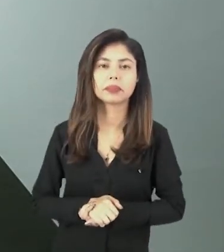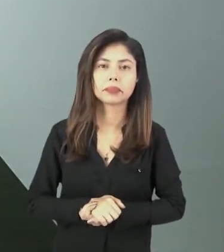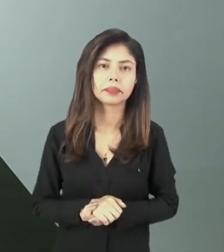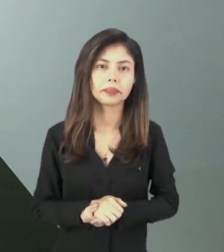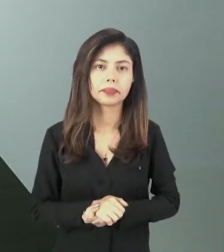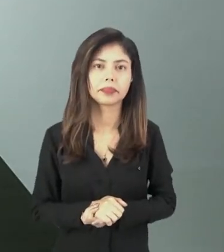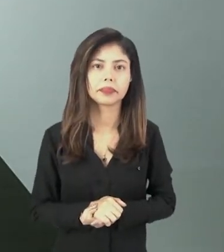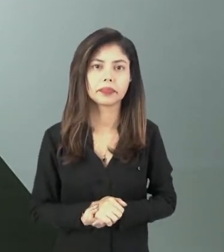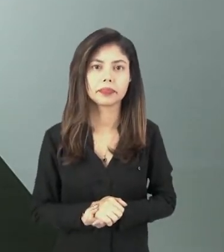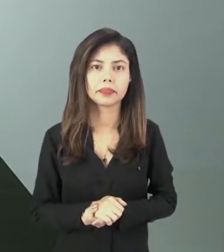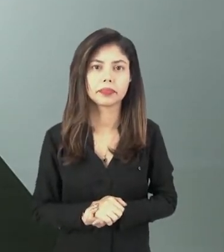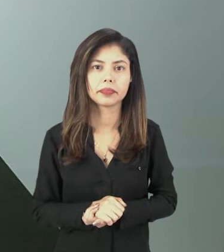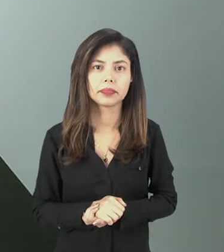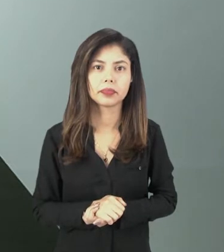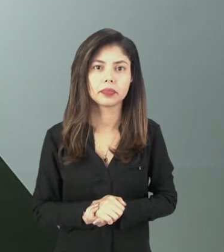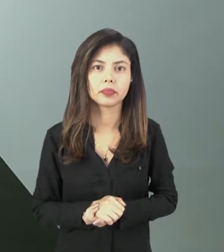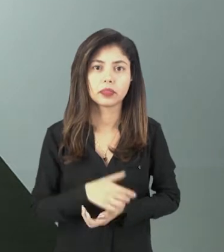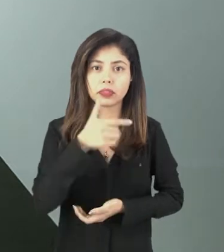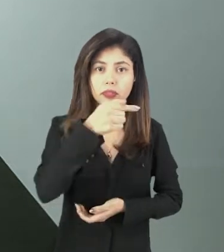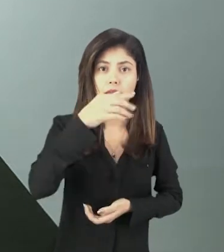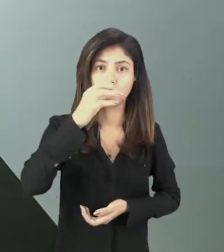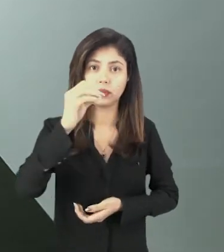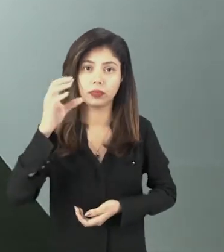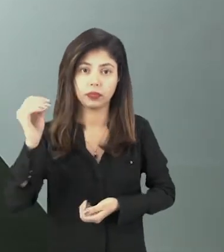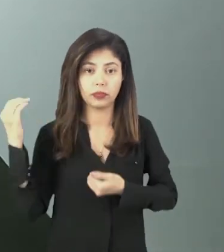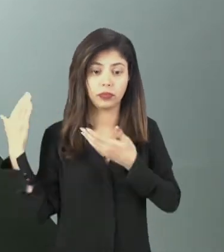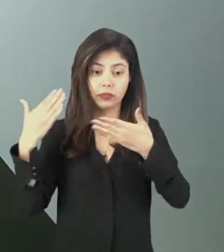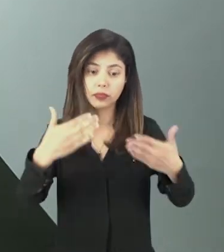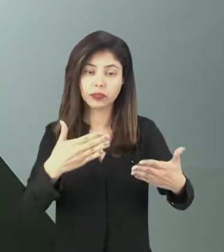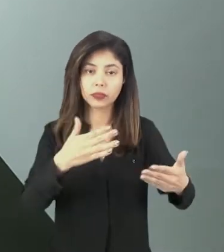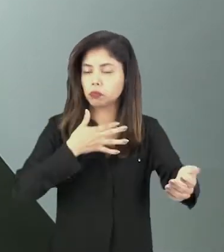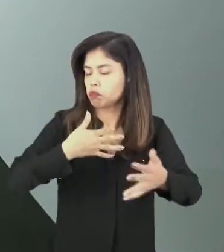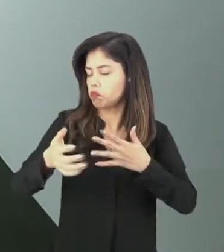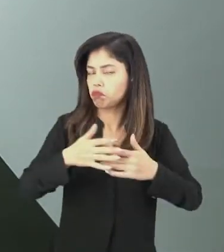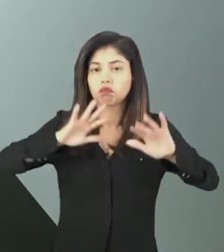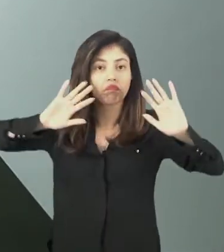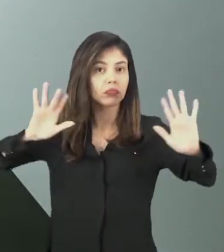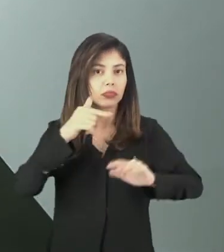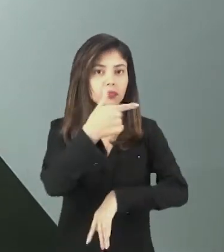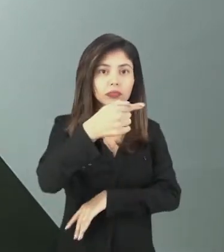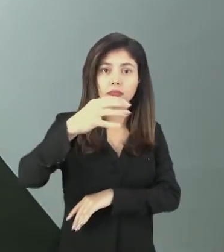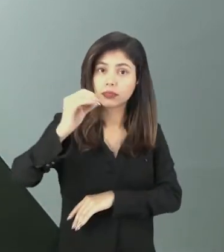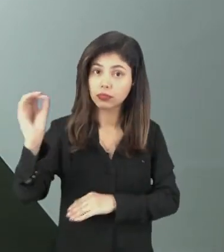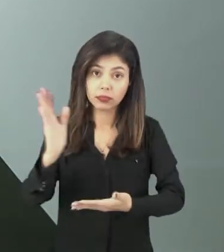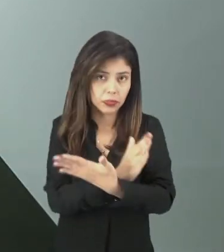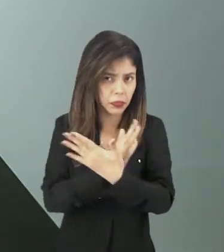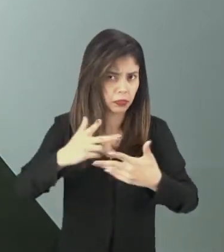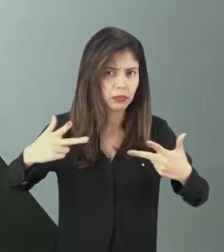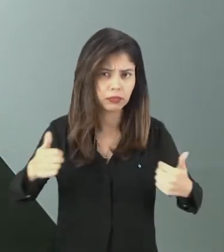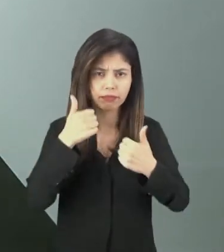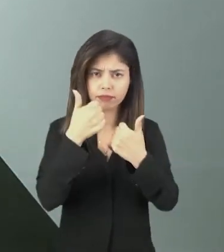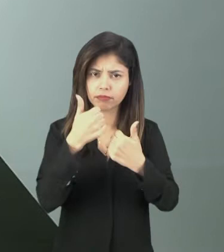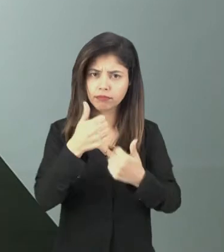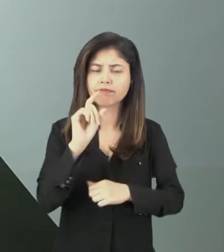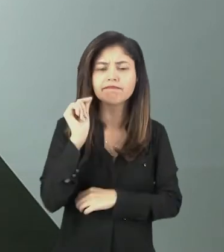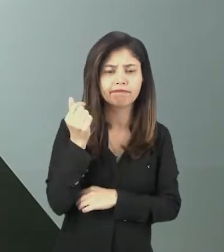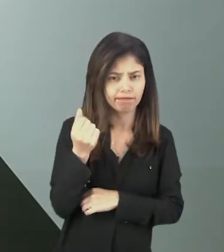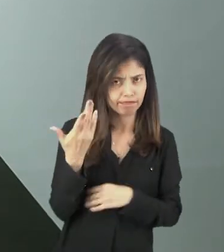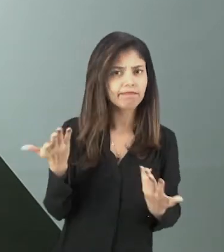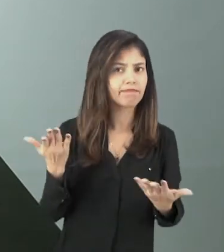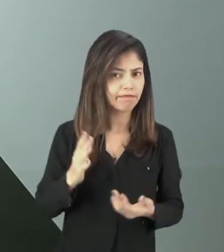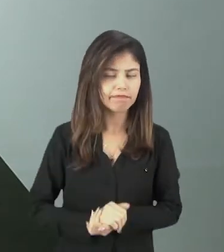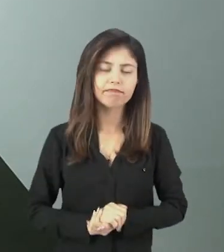ser 700 objetos não importa é 700 alguma coisa pode ser dinheiro